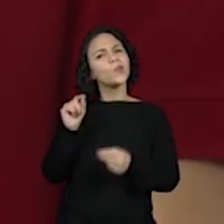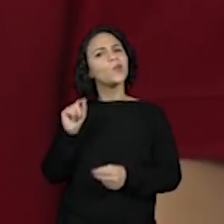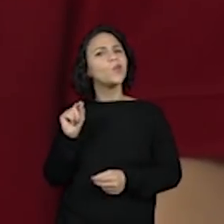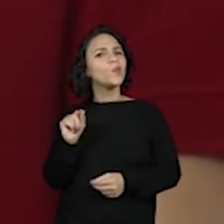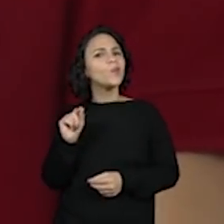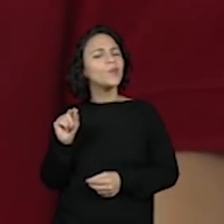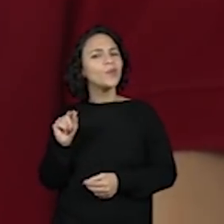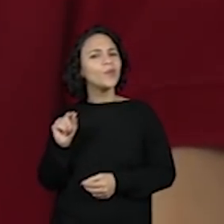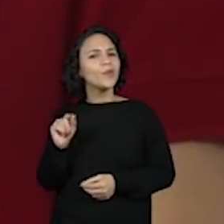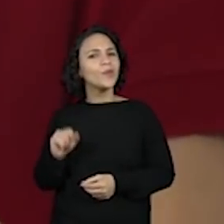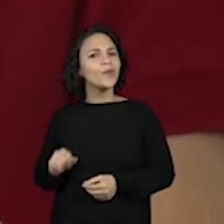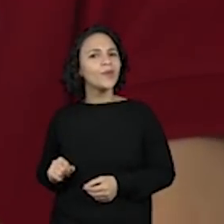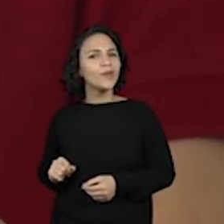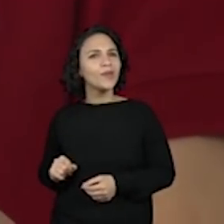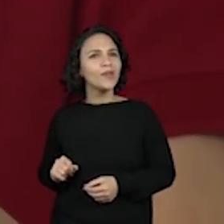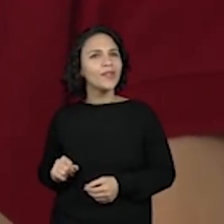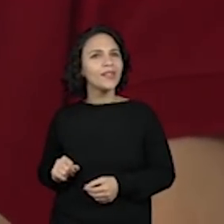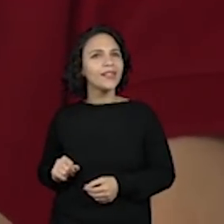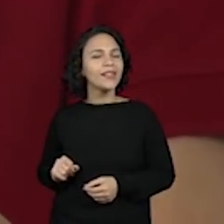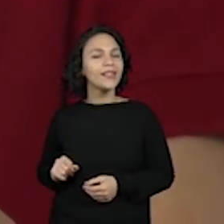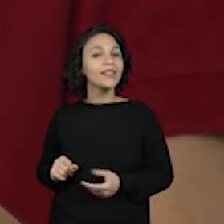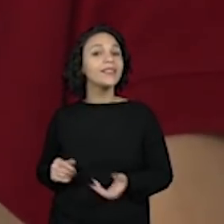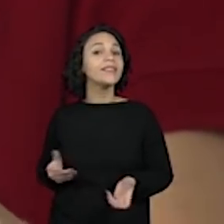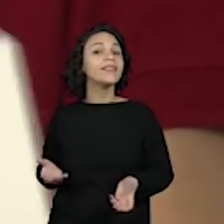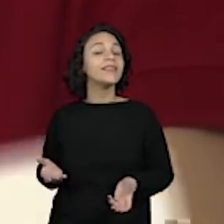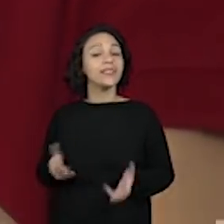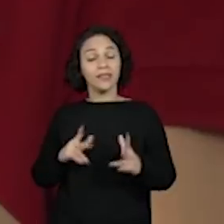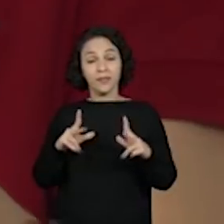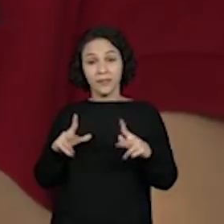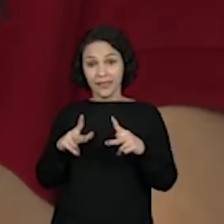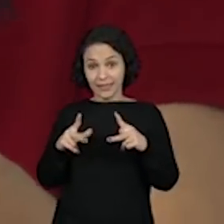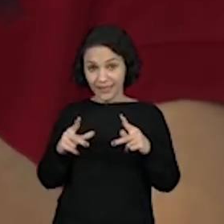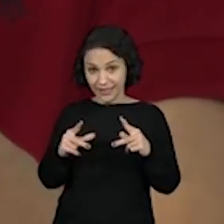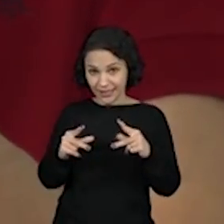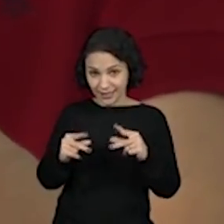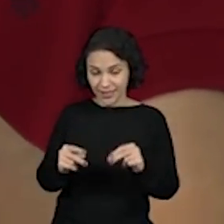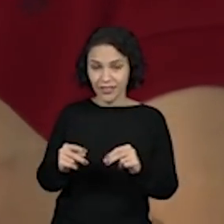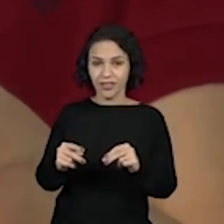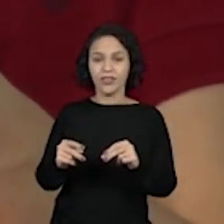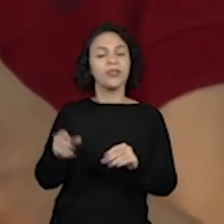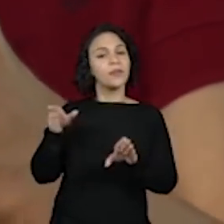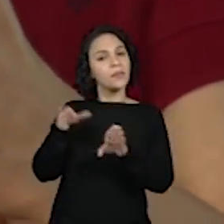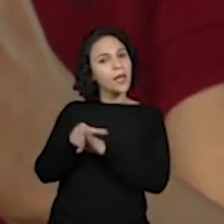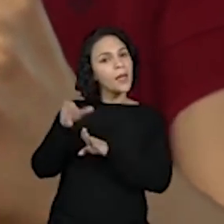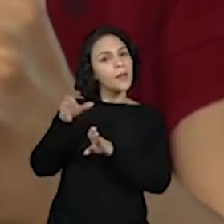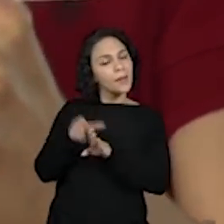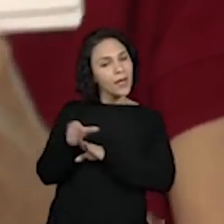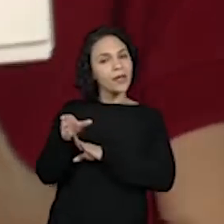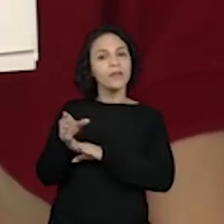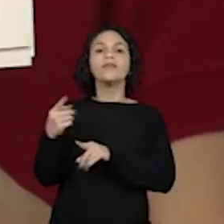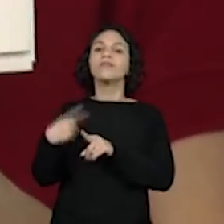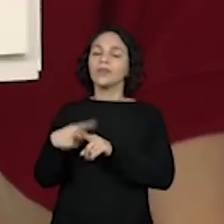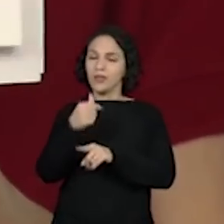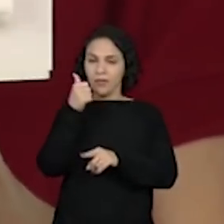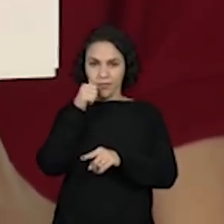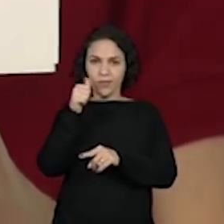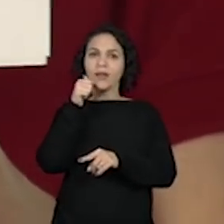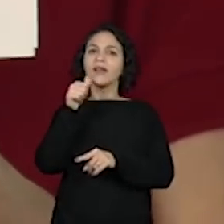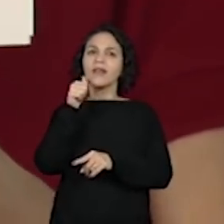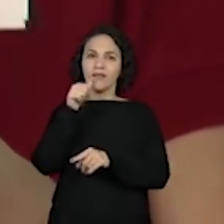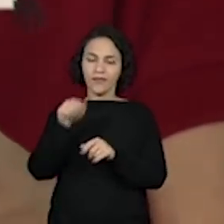um presente. Qual seria o presente, além das orientações? Porque foi isso que a